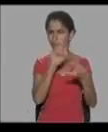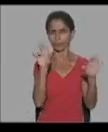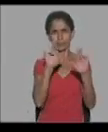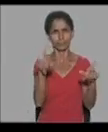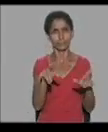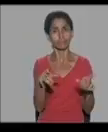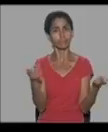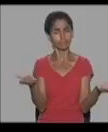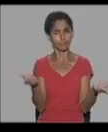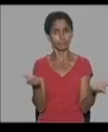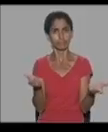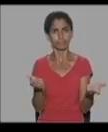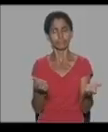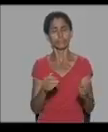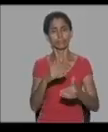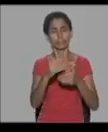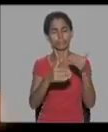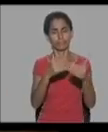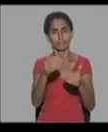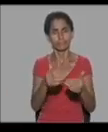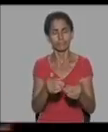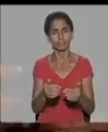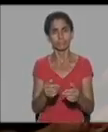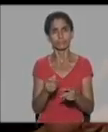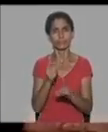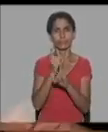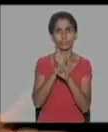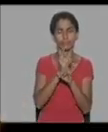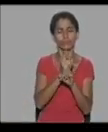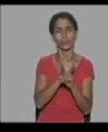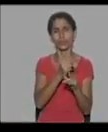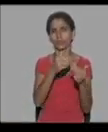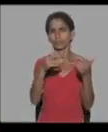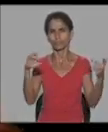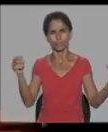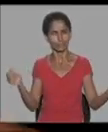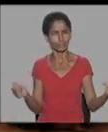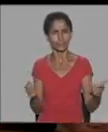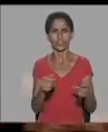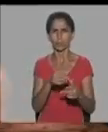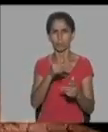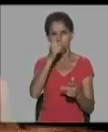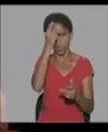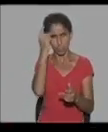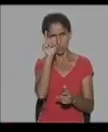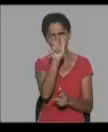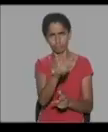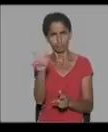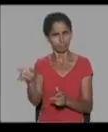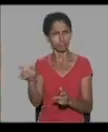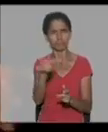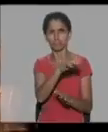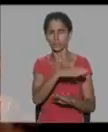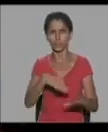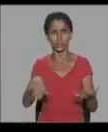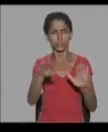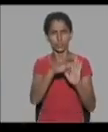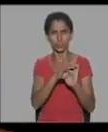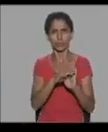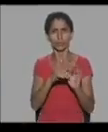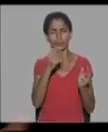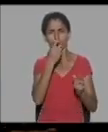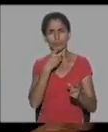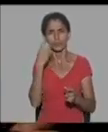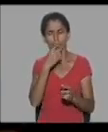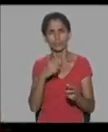grande, né? E aí, a partir do momento, aí encontro o Rick Silva, encontro uma série de artistas,